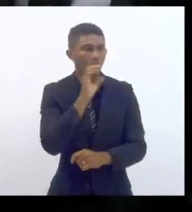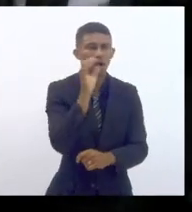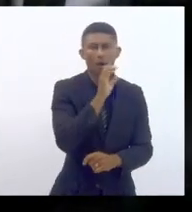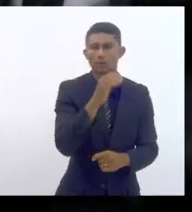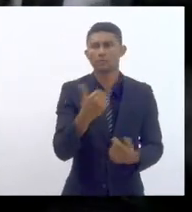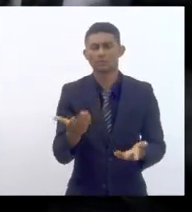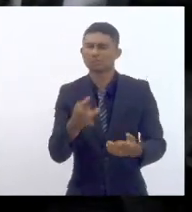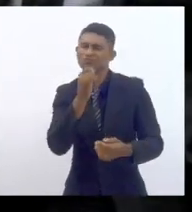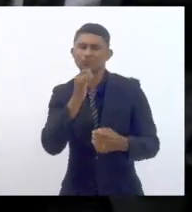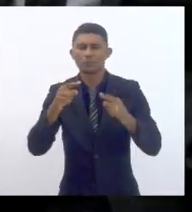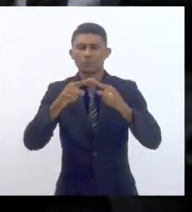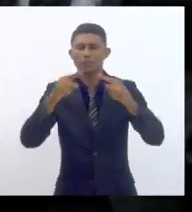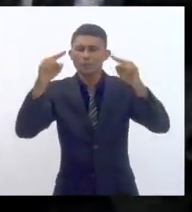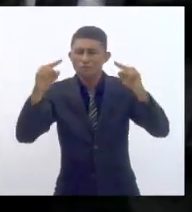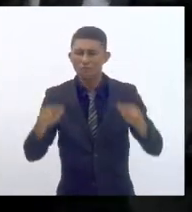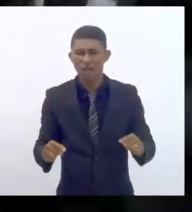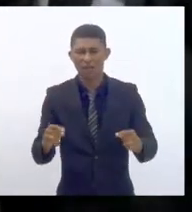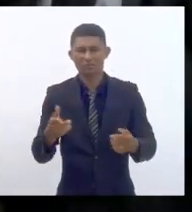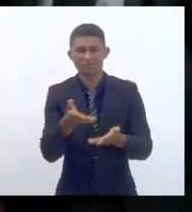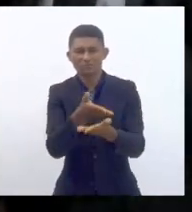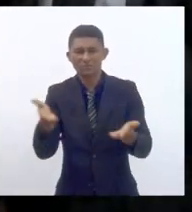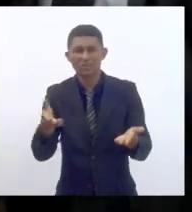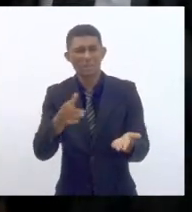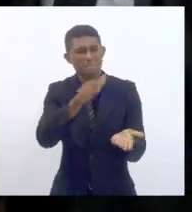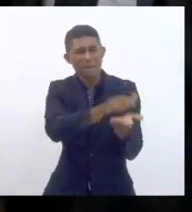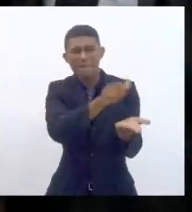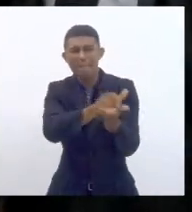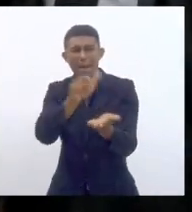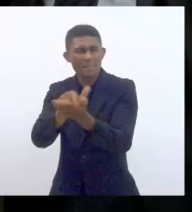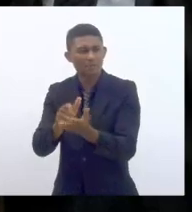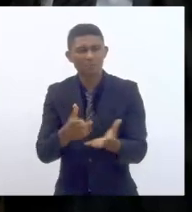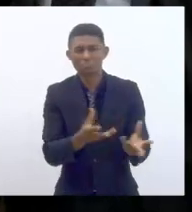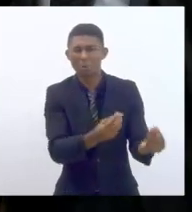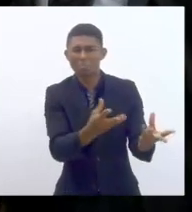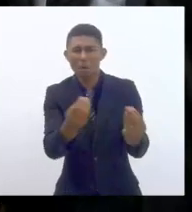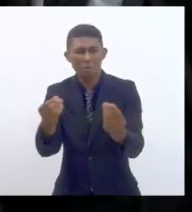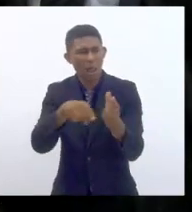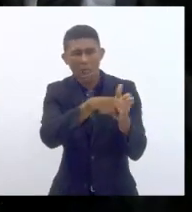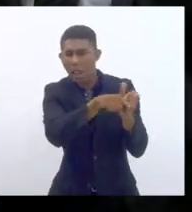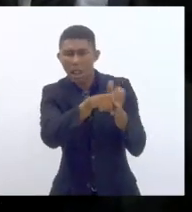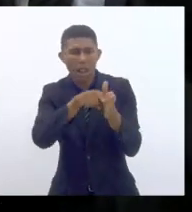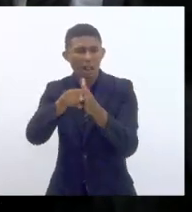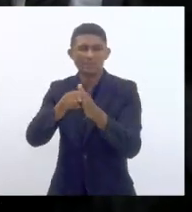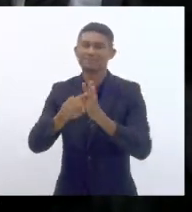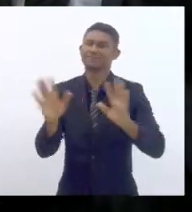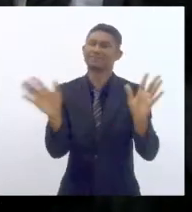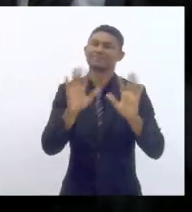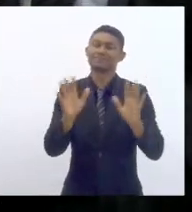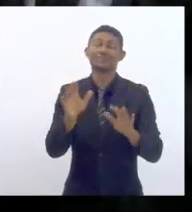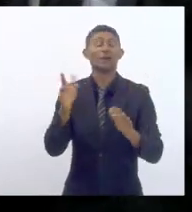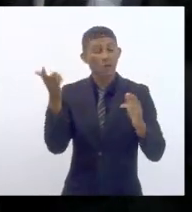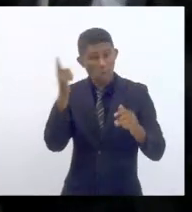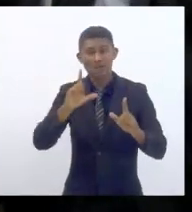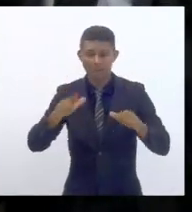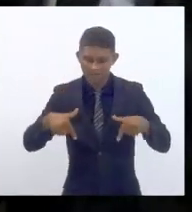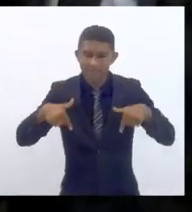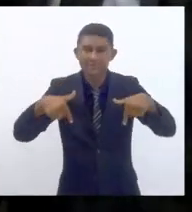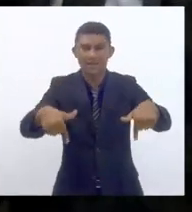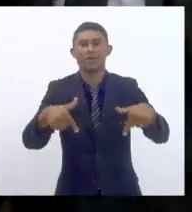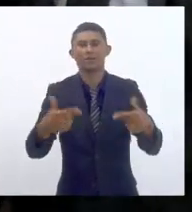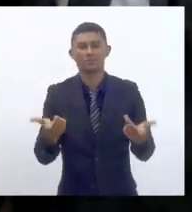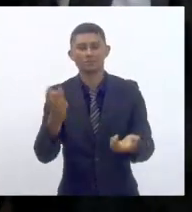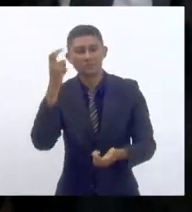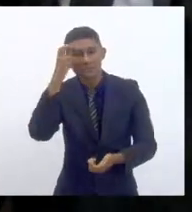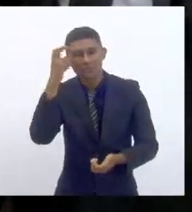funcionários analisando 50 quilos de cada projeto, vai botar eles para fazer política cultural, e vai tratar isso com